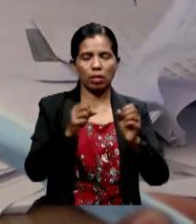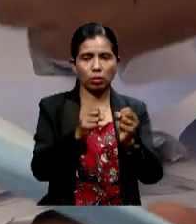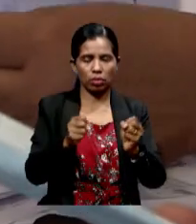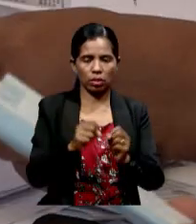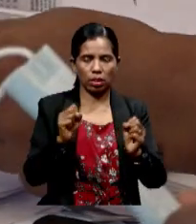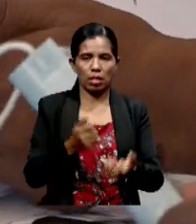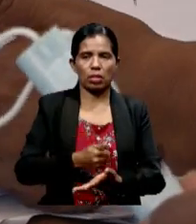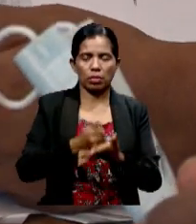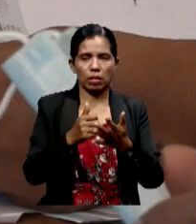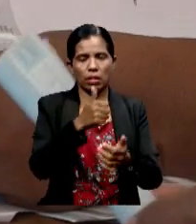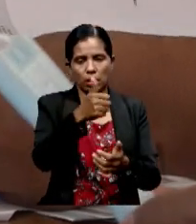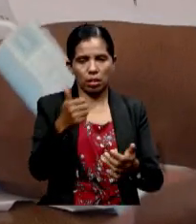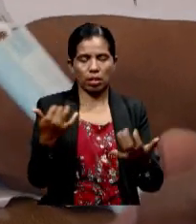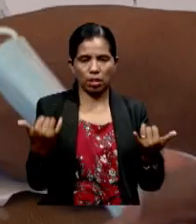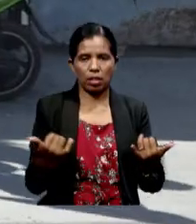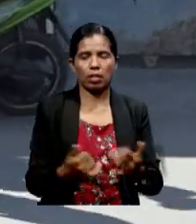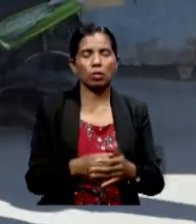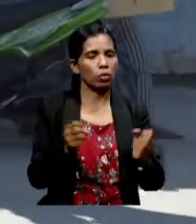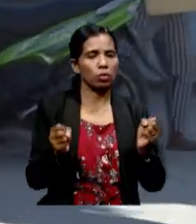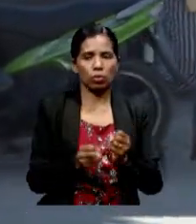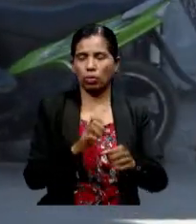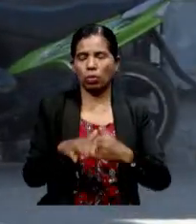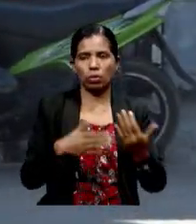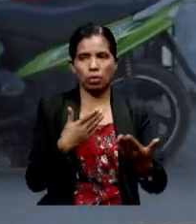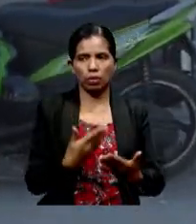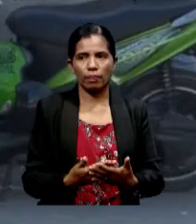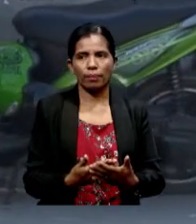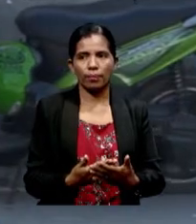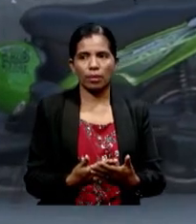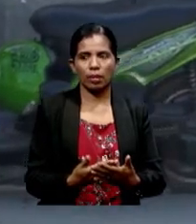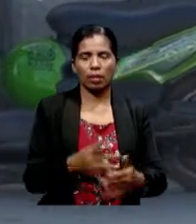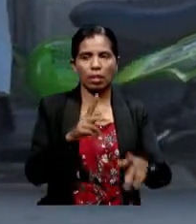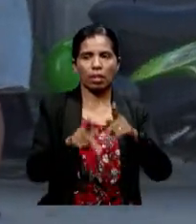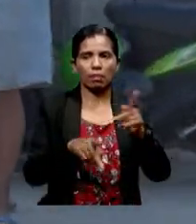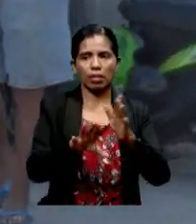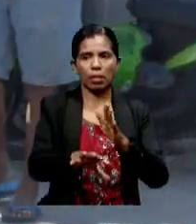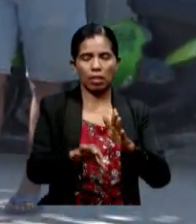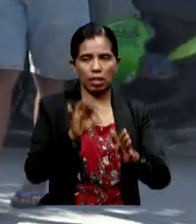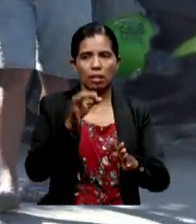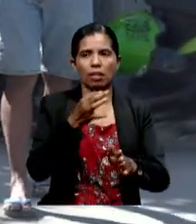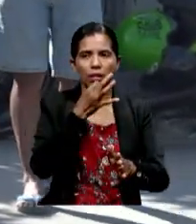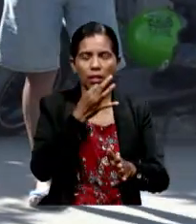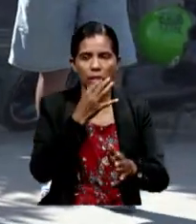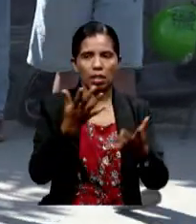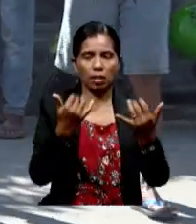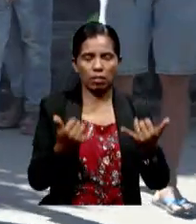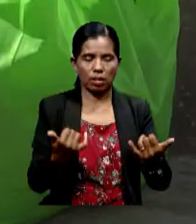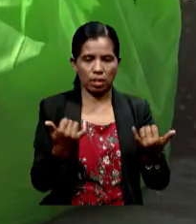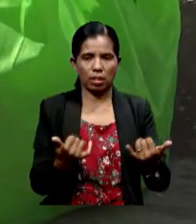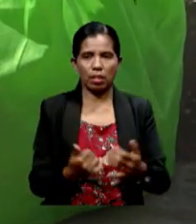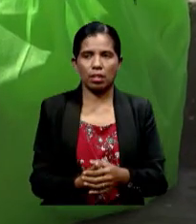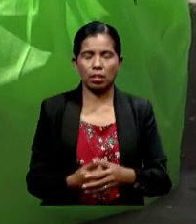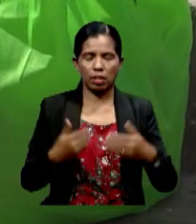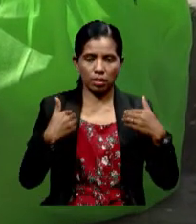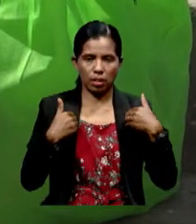tamba agora horas tem dado suku hototo, portanto nini ema tem que reta cesta básica. Agora, e ainda não acontece, ainda